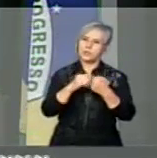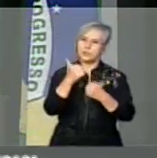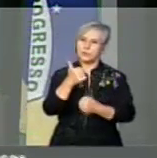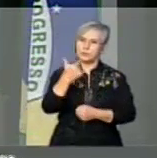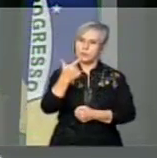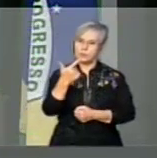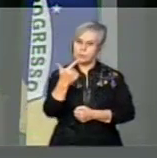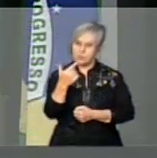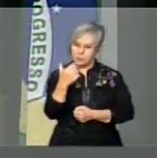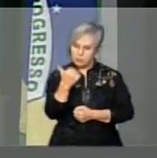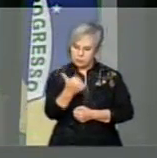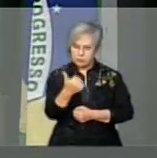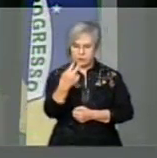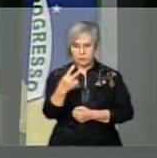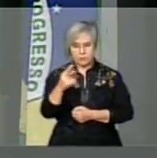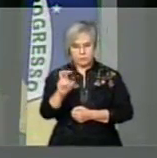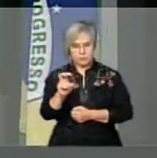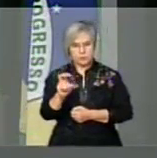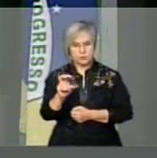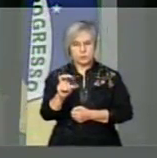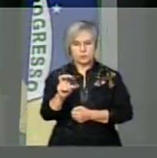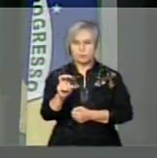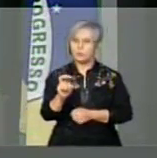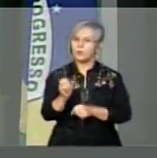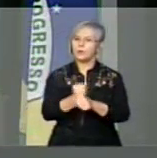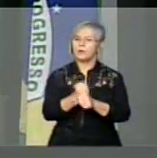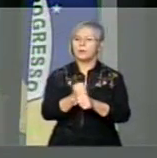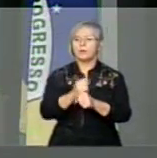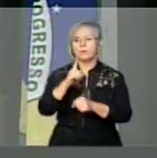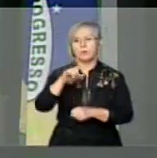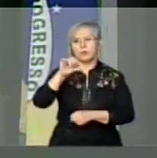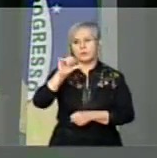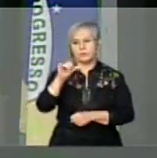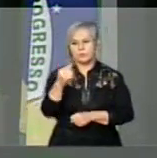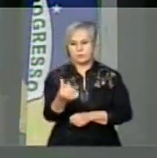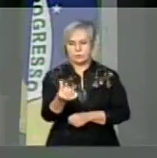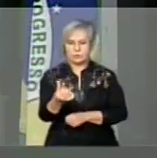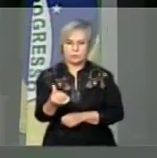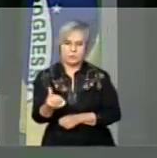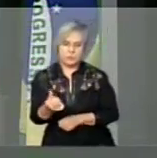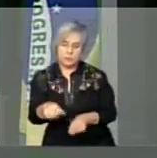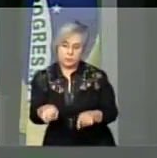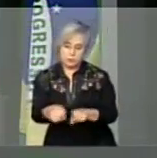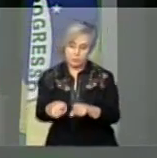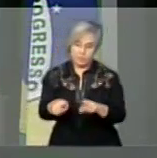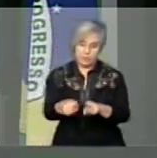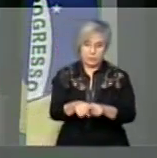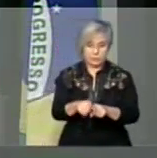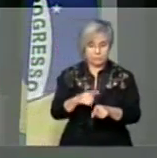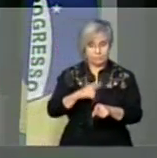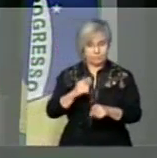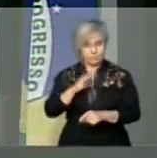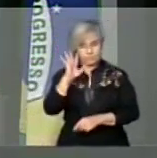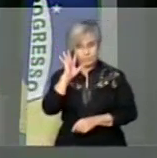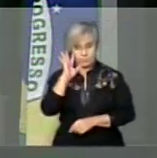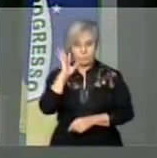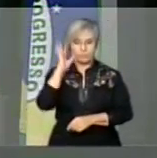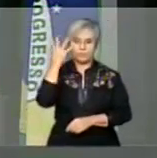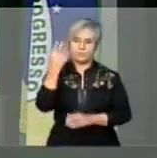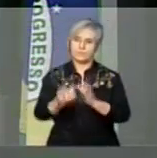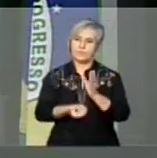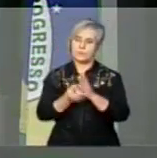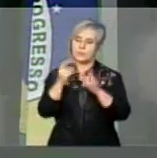Lei 9.279, de 14 de maio de 1996. Além disso, é estabelecido